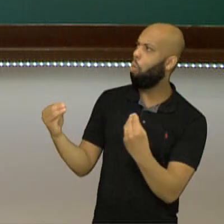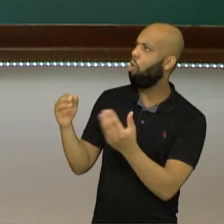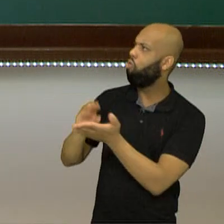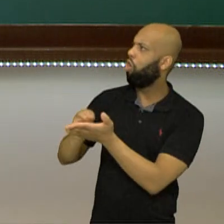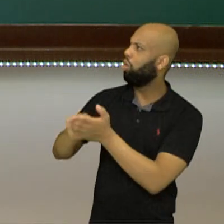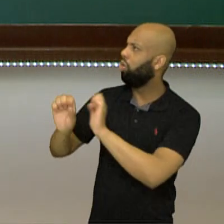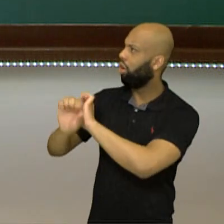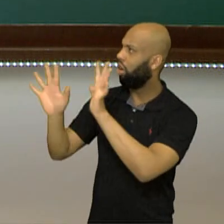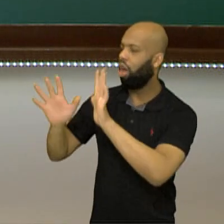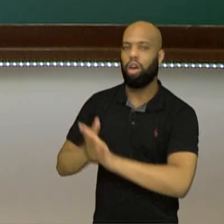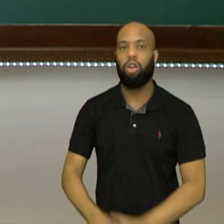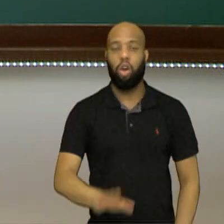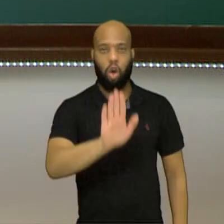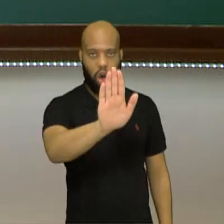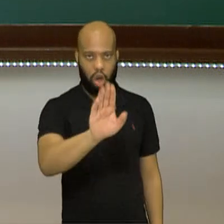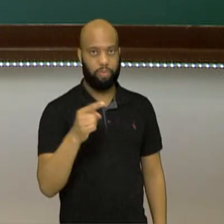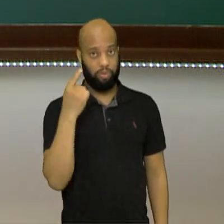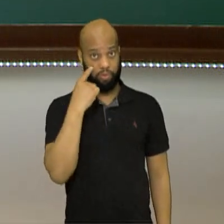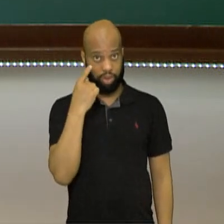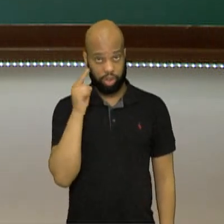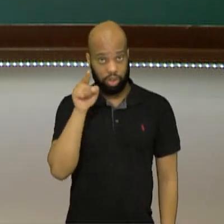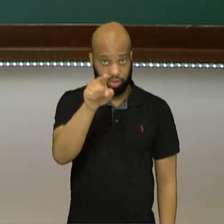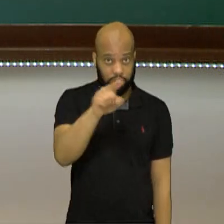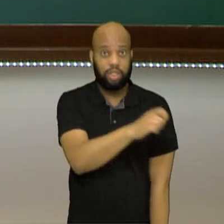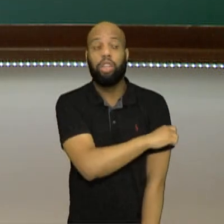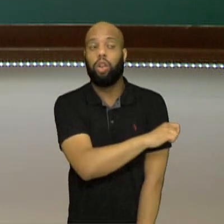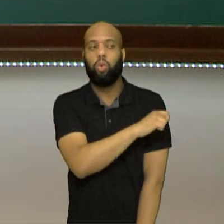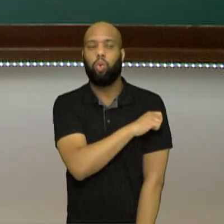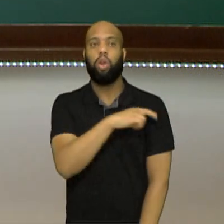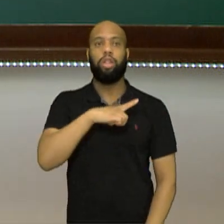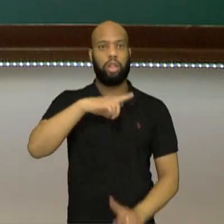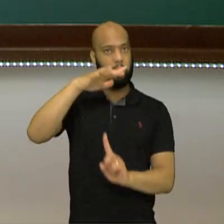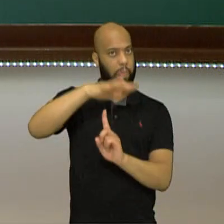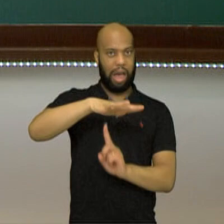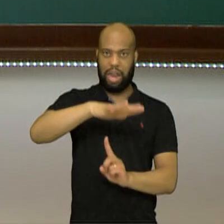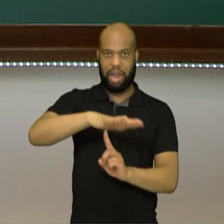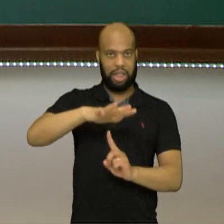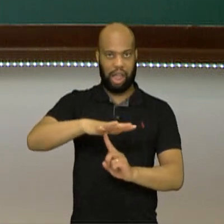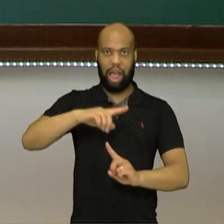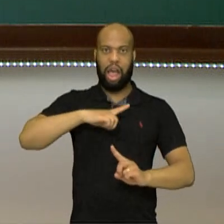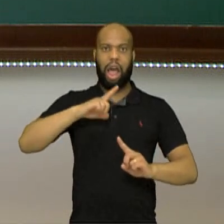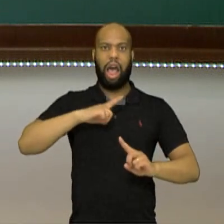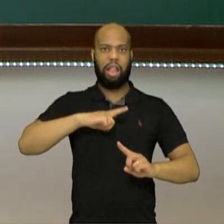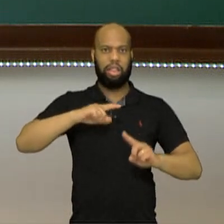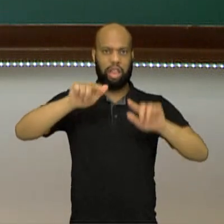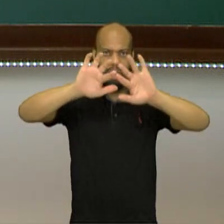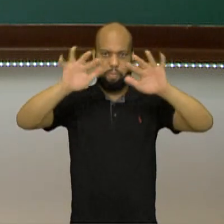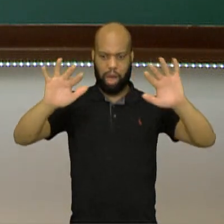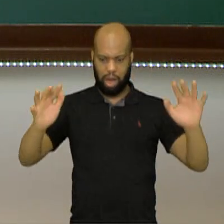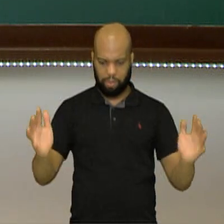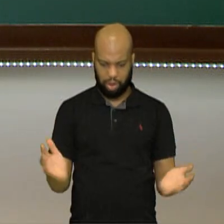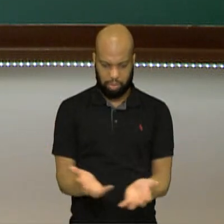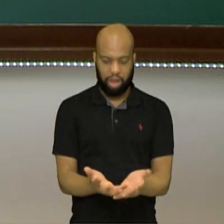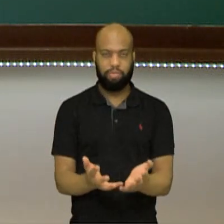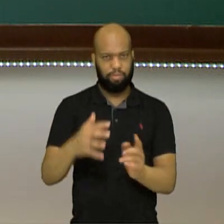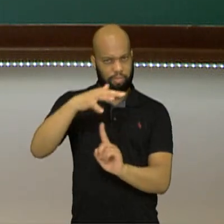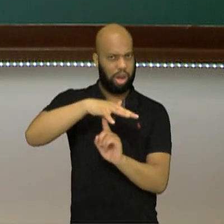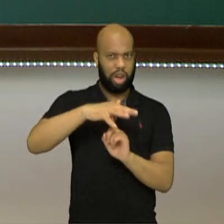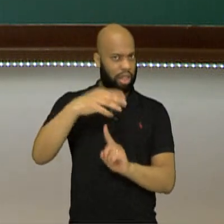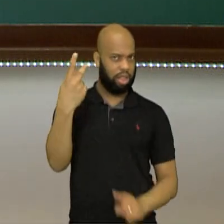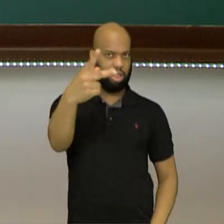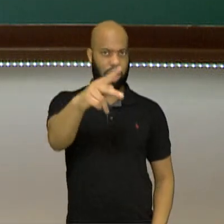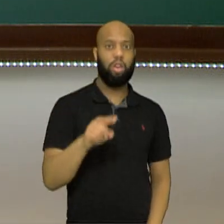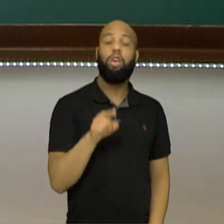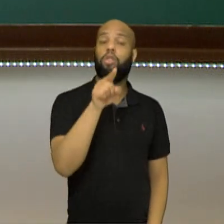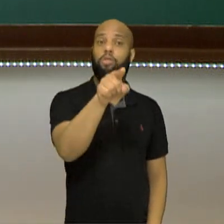aluno que está me assistindo, você tem o Paraná inteiro. O Paraná inteiro, o nosso estado inteiro é seu. E você